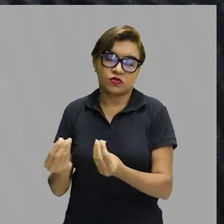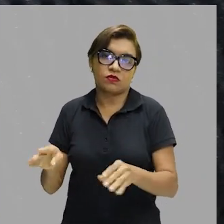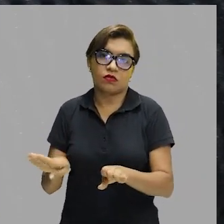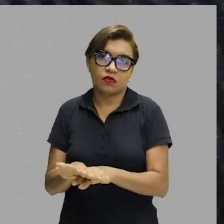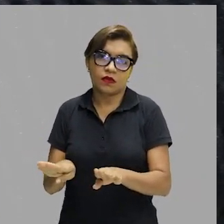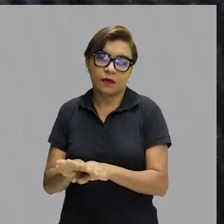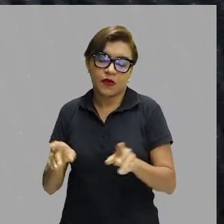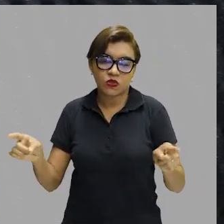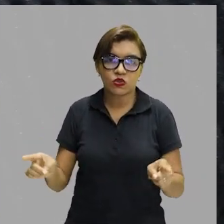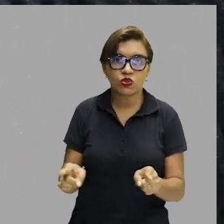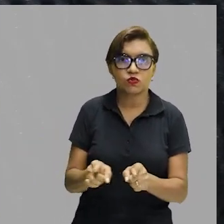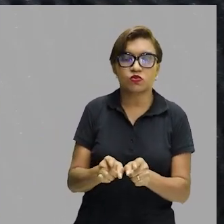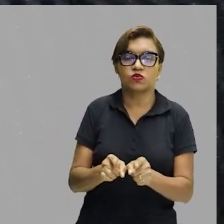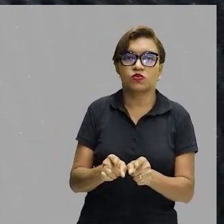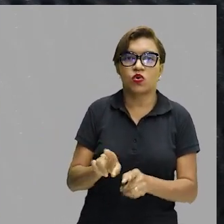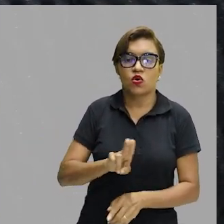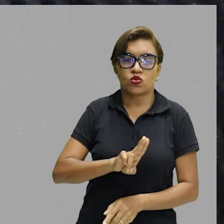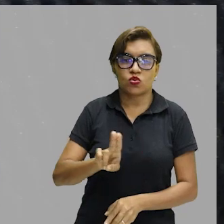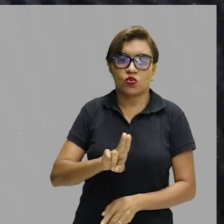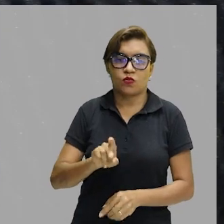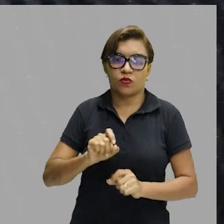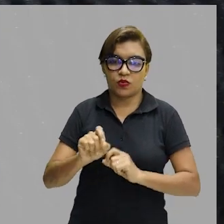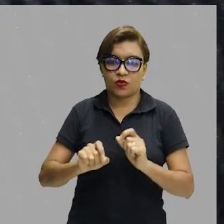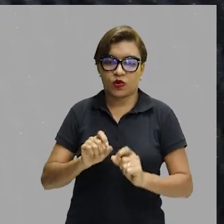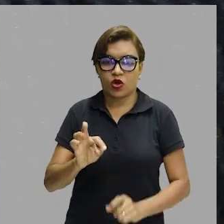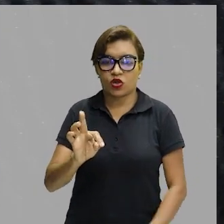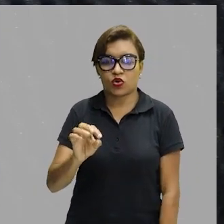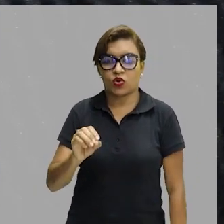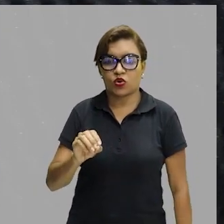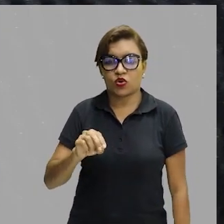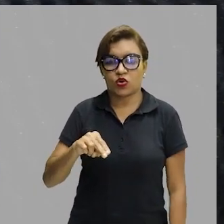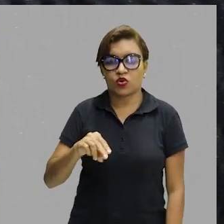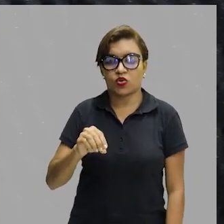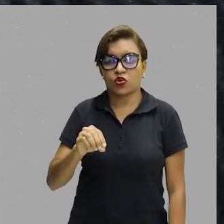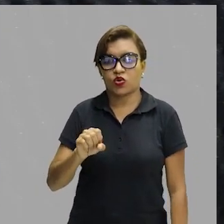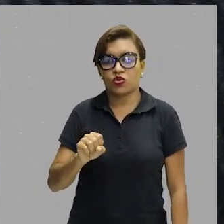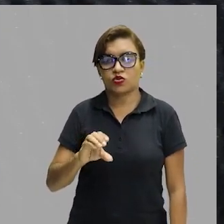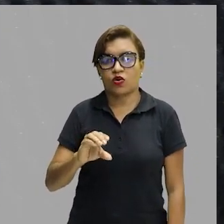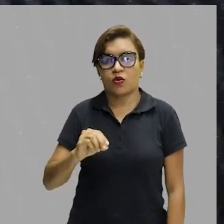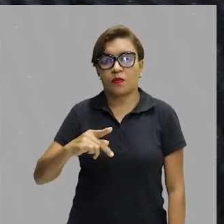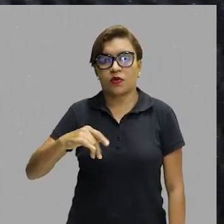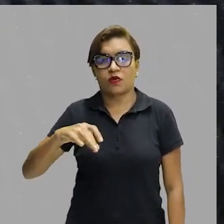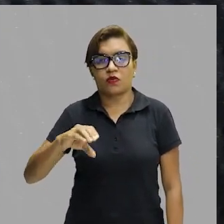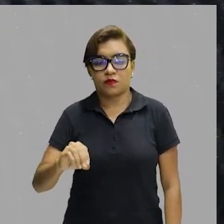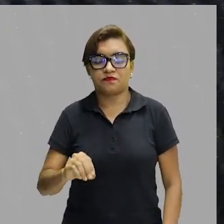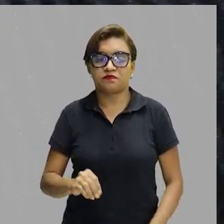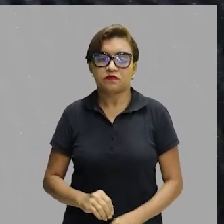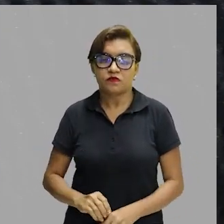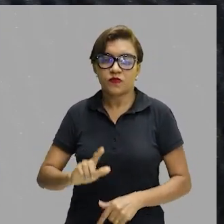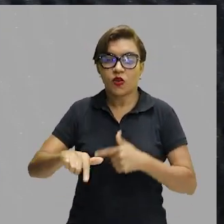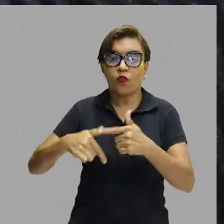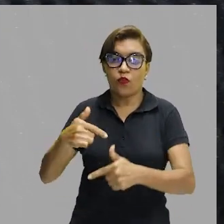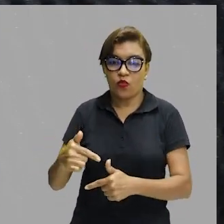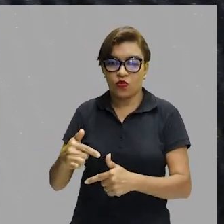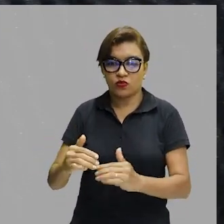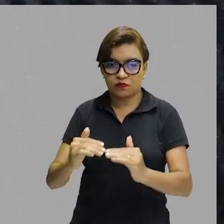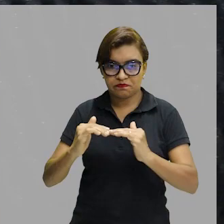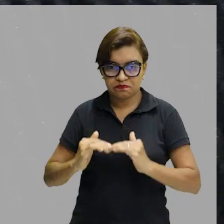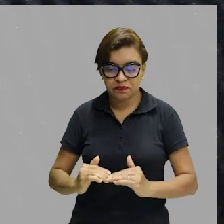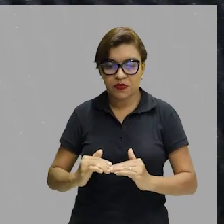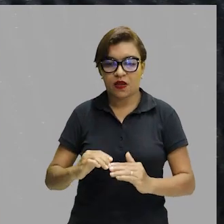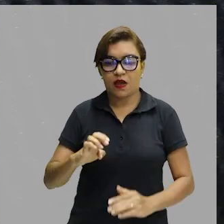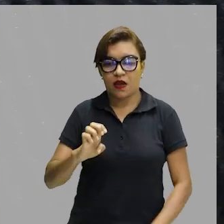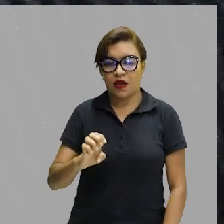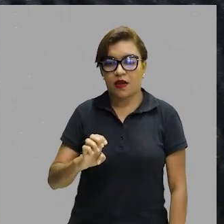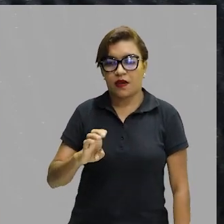esse abaixamento chamamos de efeito tonoscópico, tá? O efeito ebuliométrico, turma,